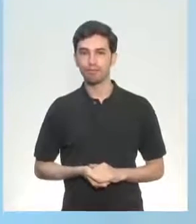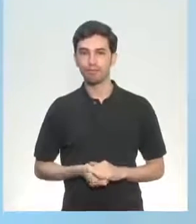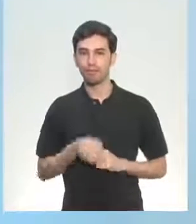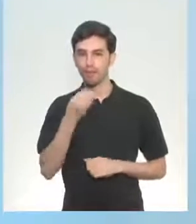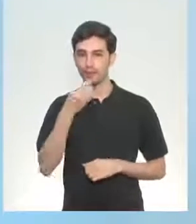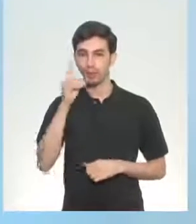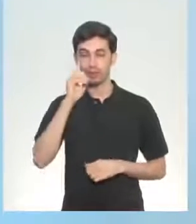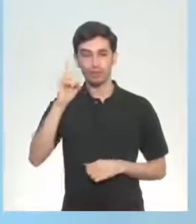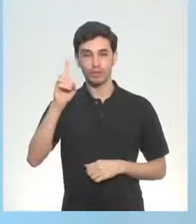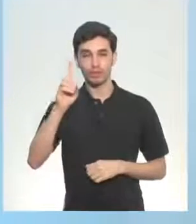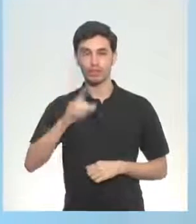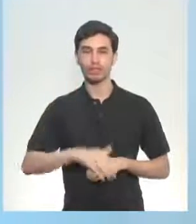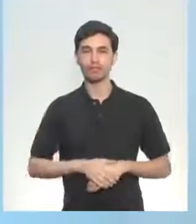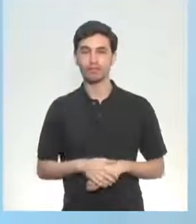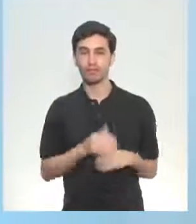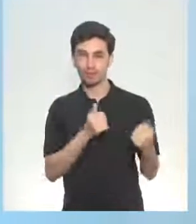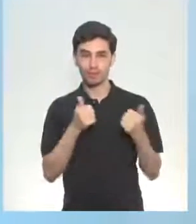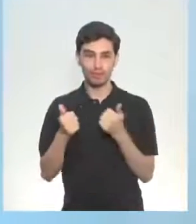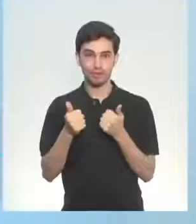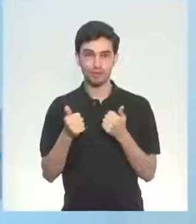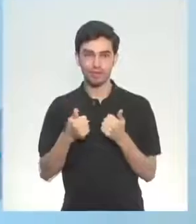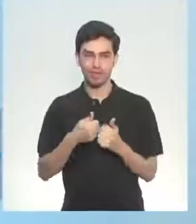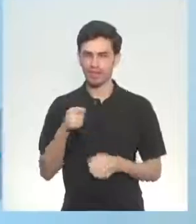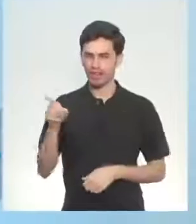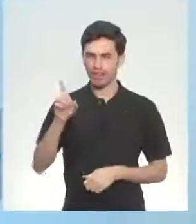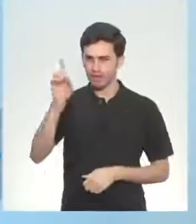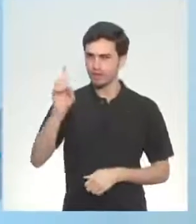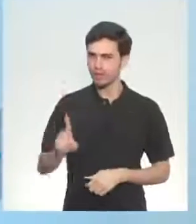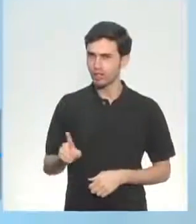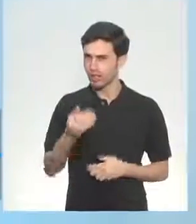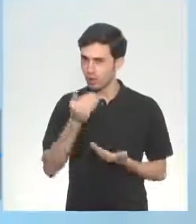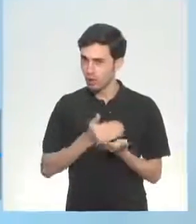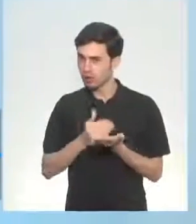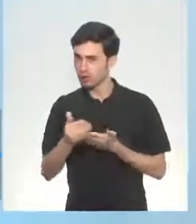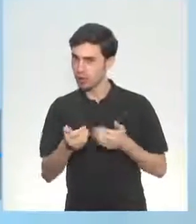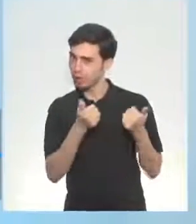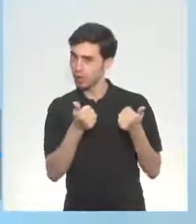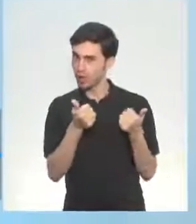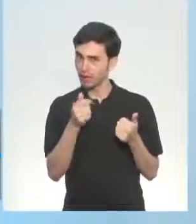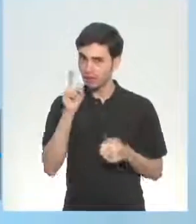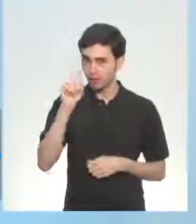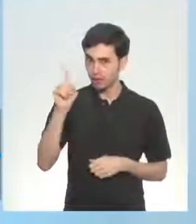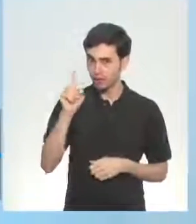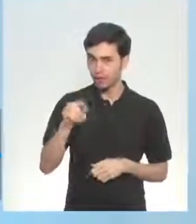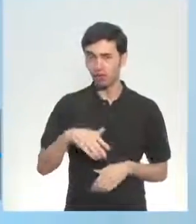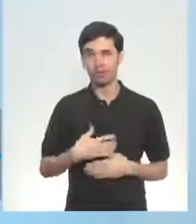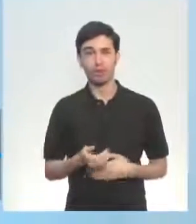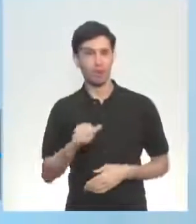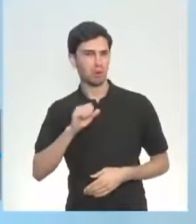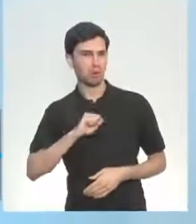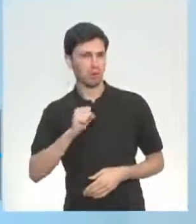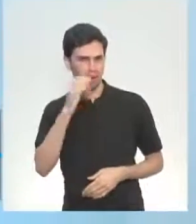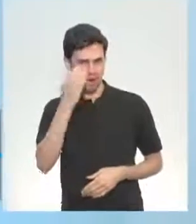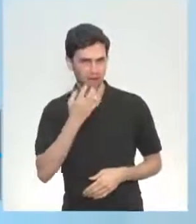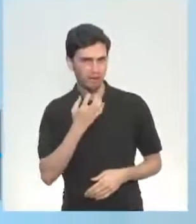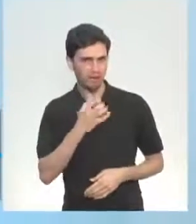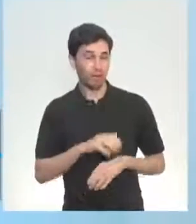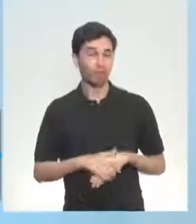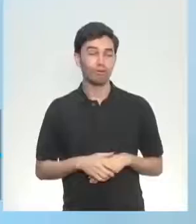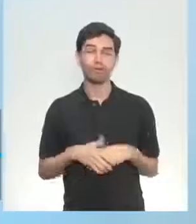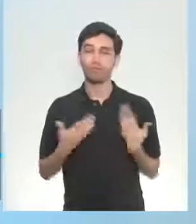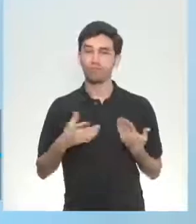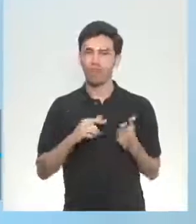Bom dia, pessoal. Tudo bem? Será que o diretor começou bem o dia? Daquele jeito, hein? Essa carta aí, será que